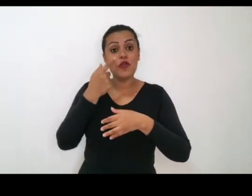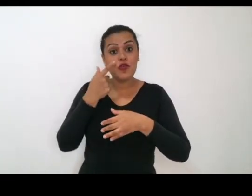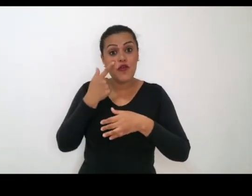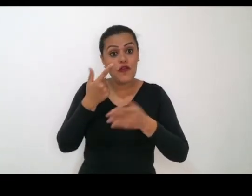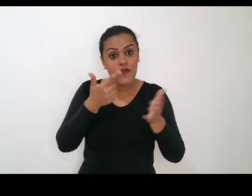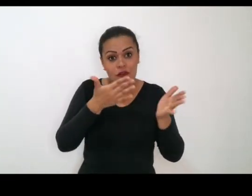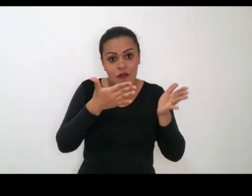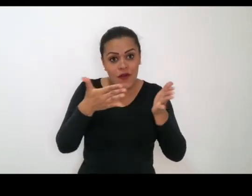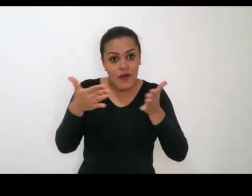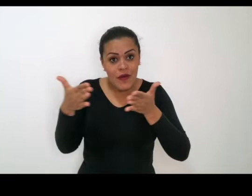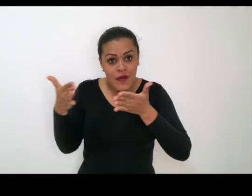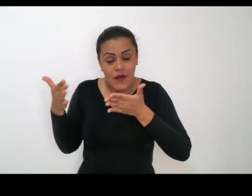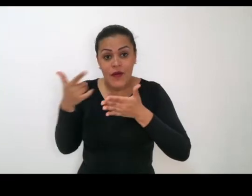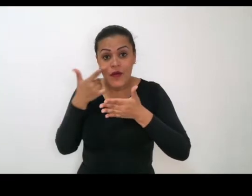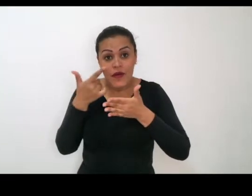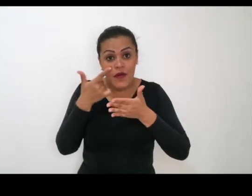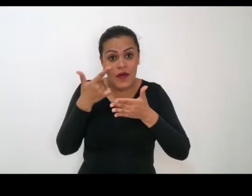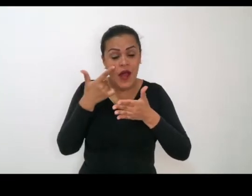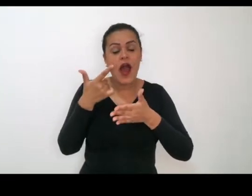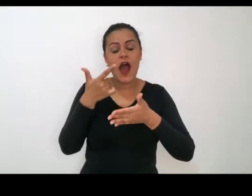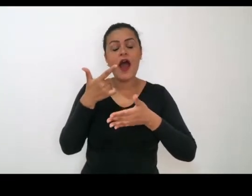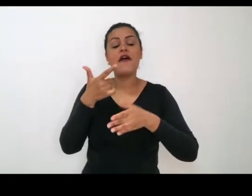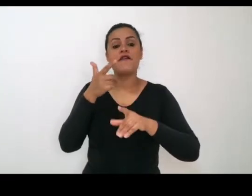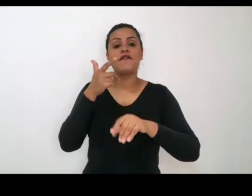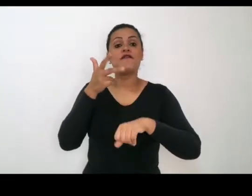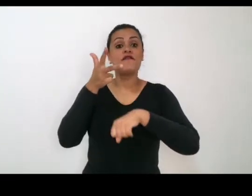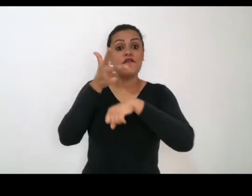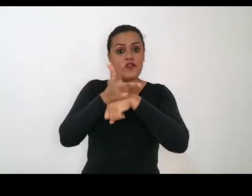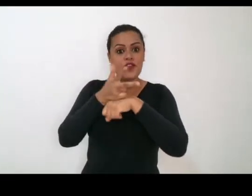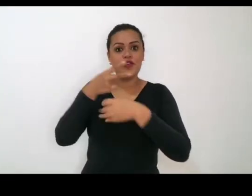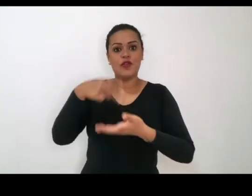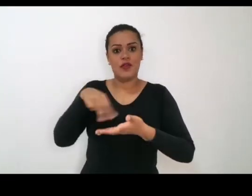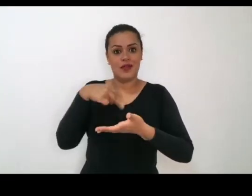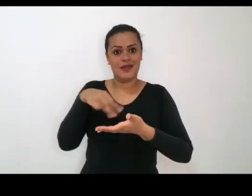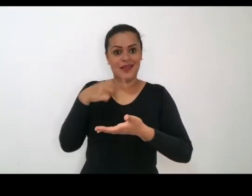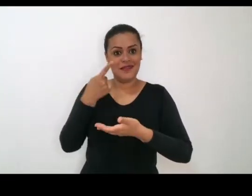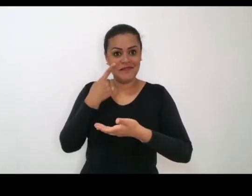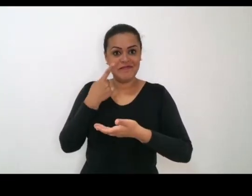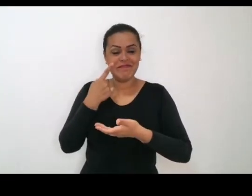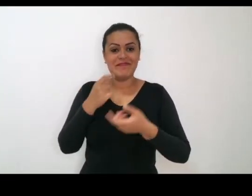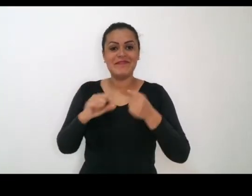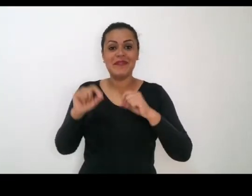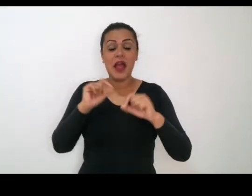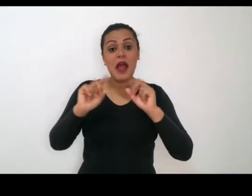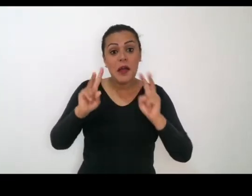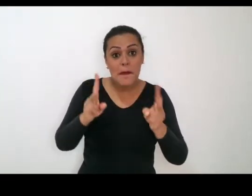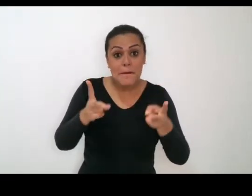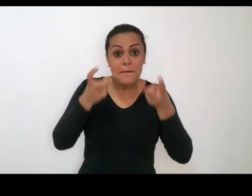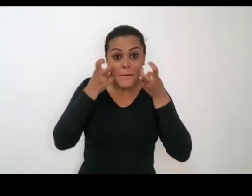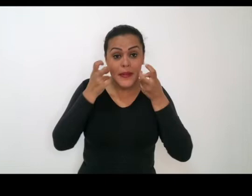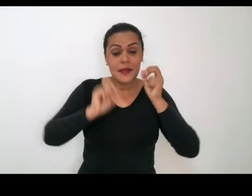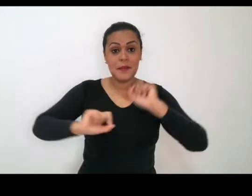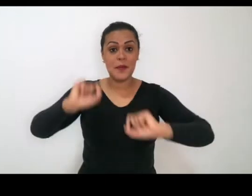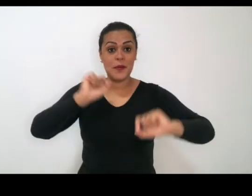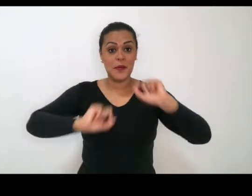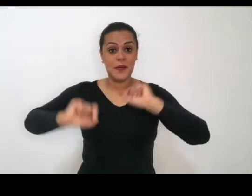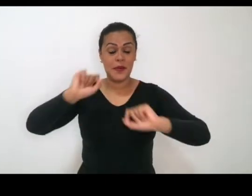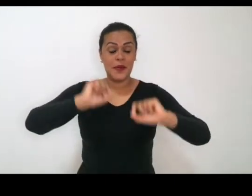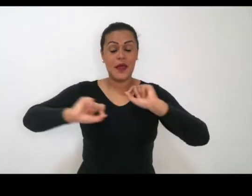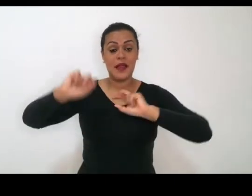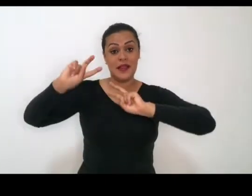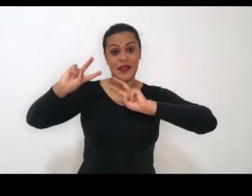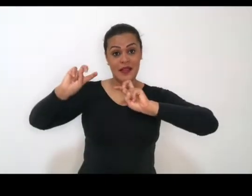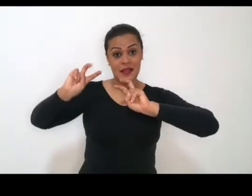videodança. É interessante perceber que esse termo de videodança, que eu acho que vai voltar na nossa discussão